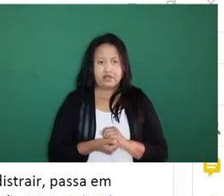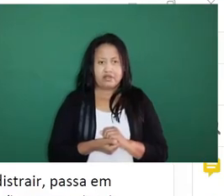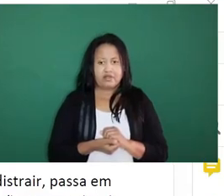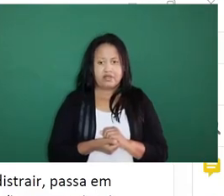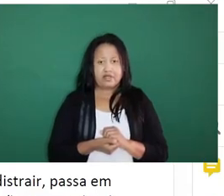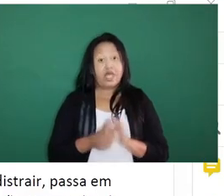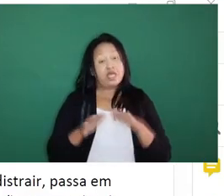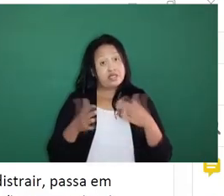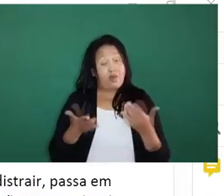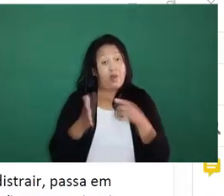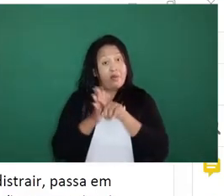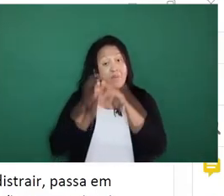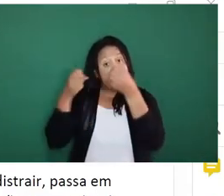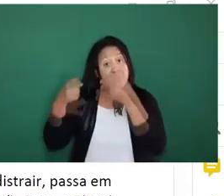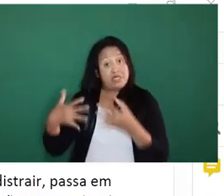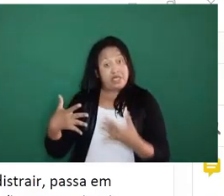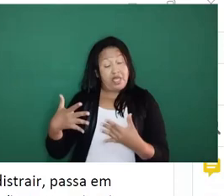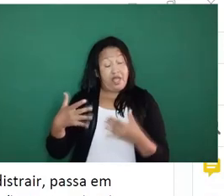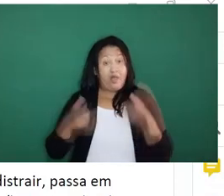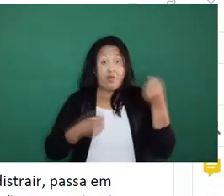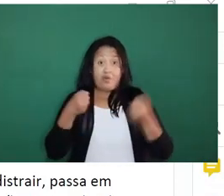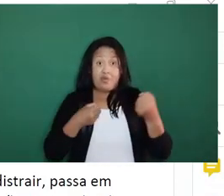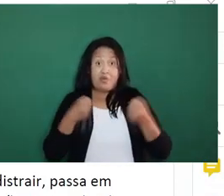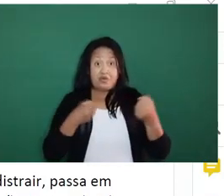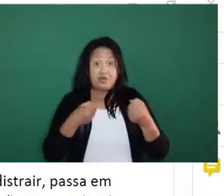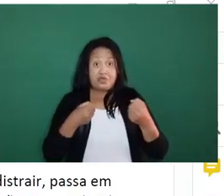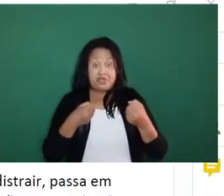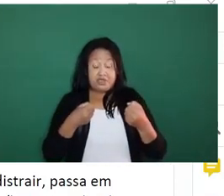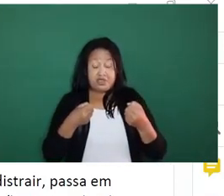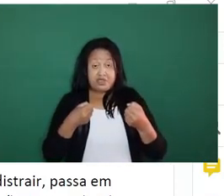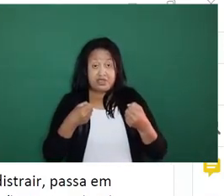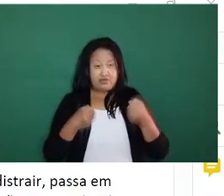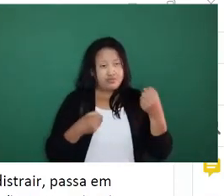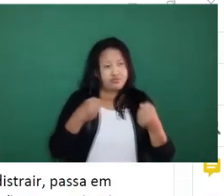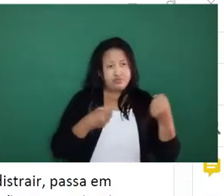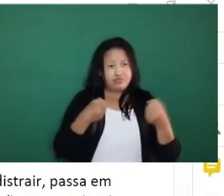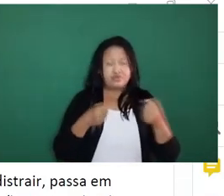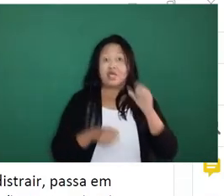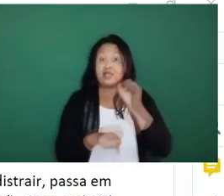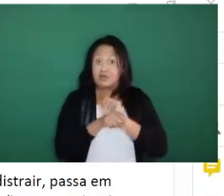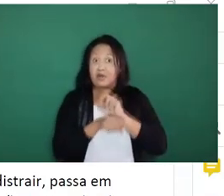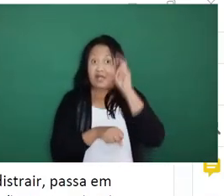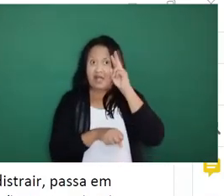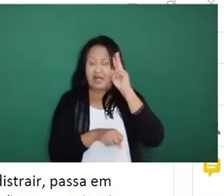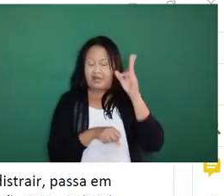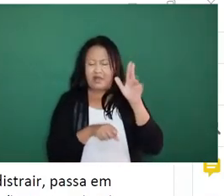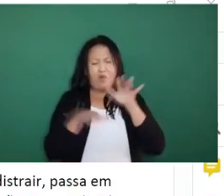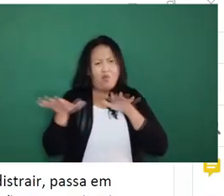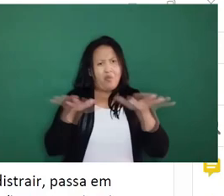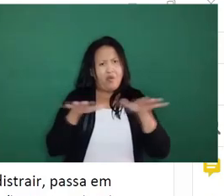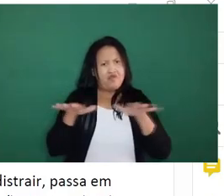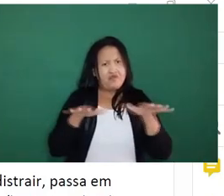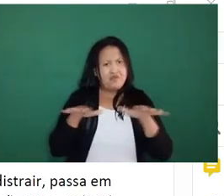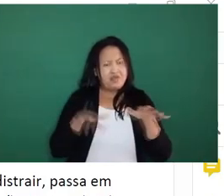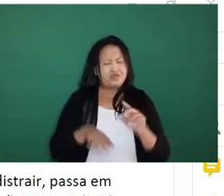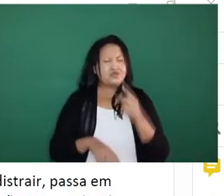e ela disse o seguinte o motorista a caminho de Serra Talhada espero que vocês lembrem dessa questão envolve movimento de dois